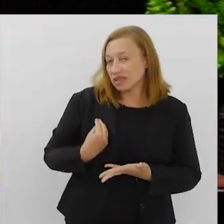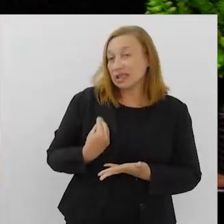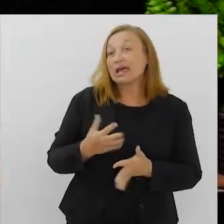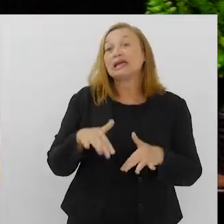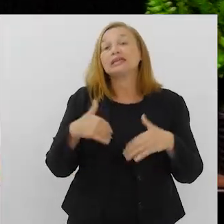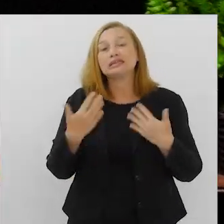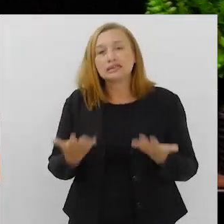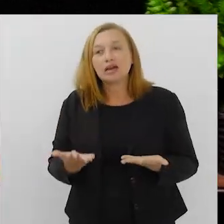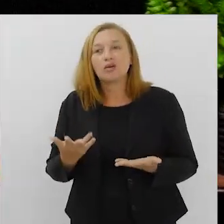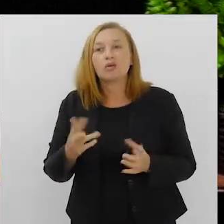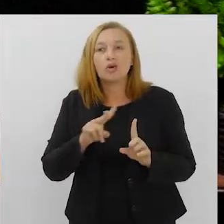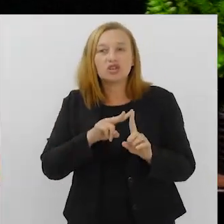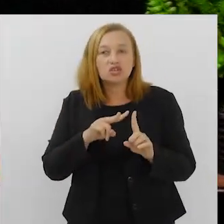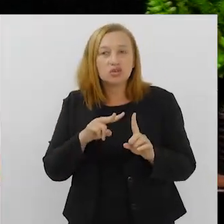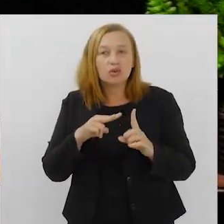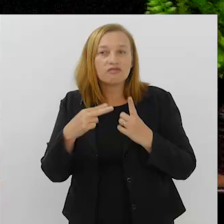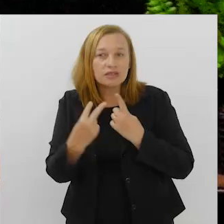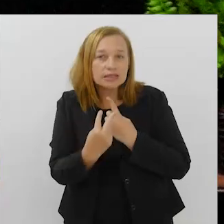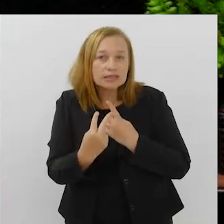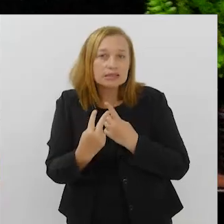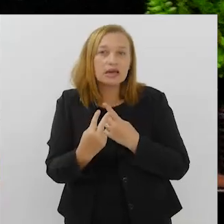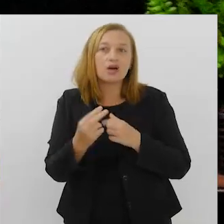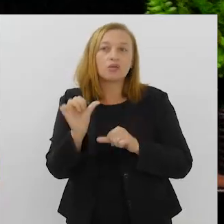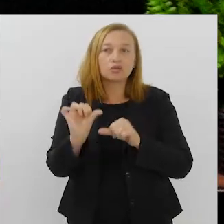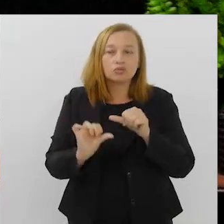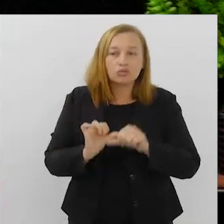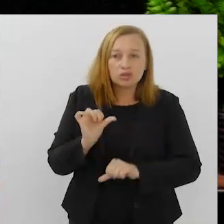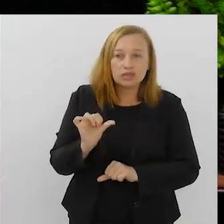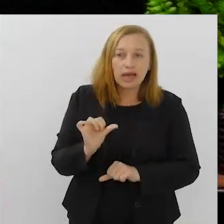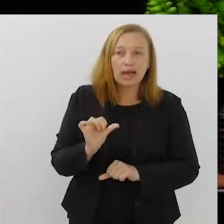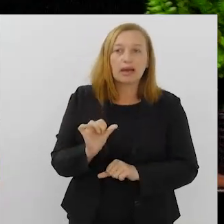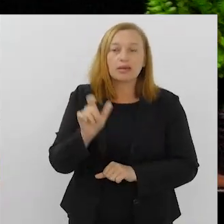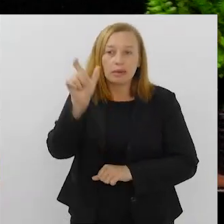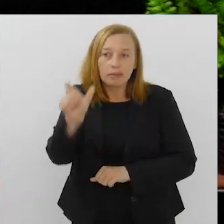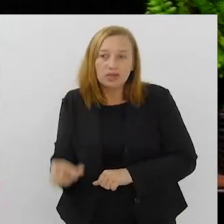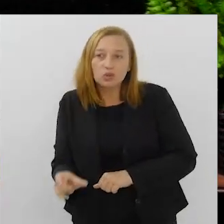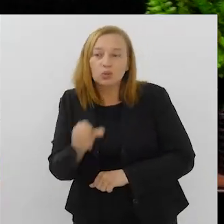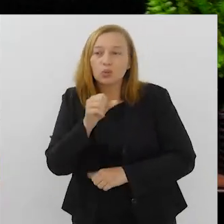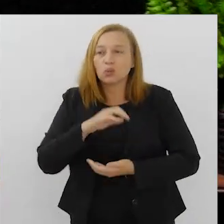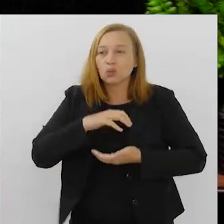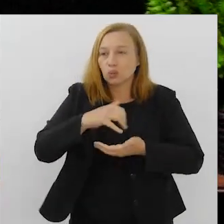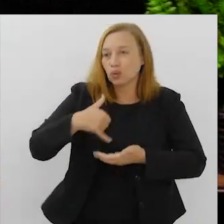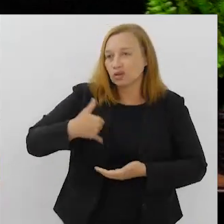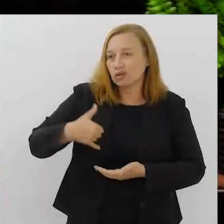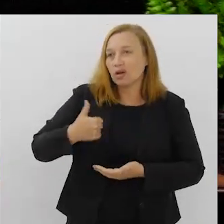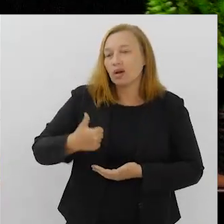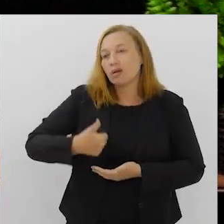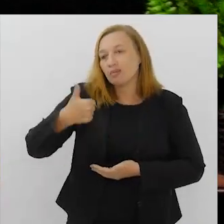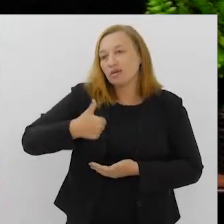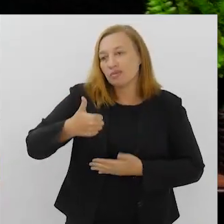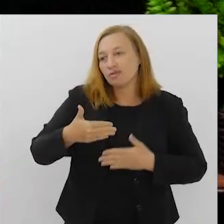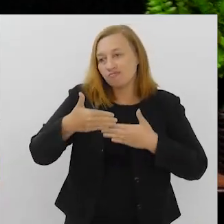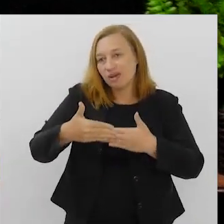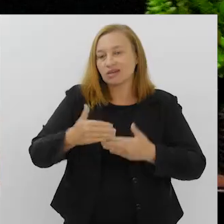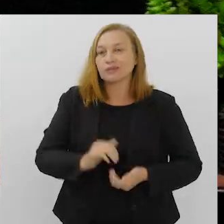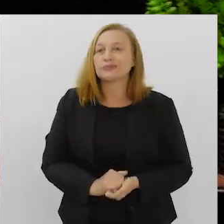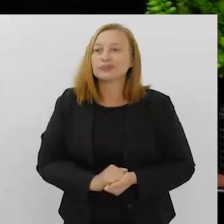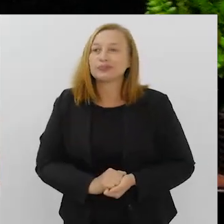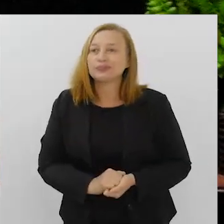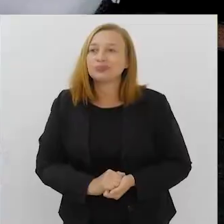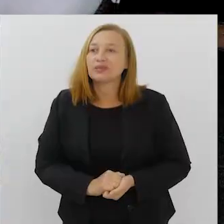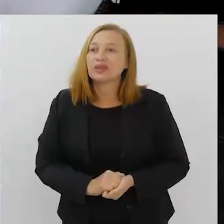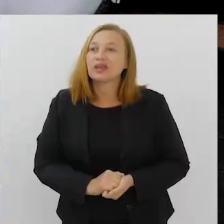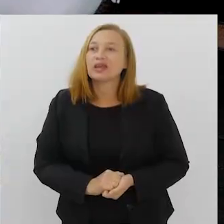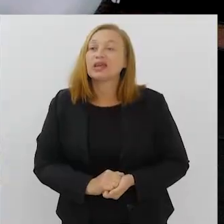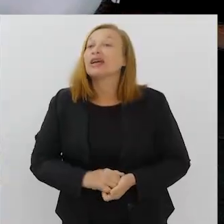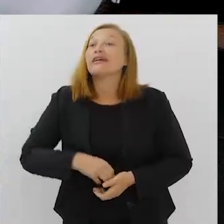vida, né? Então, acho que mudar o nosso olhar para a pessoa idosa já é o primeiro passo para